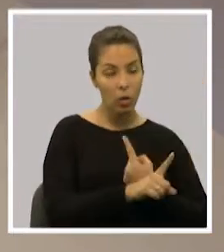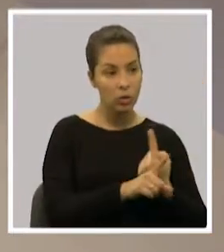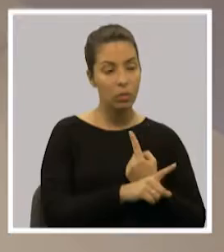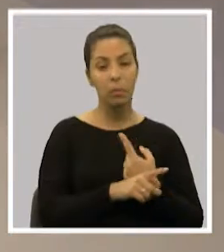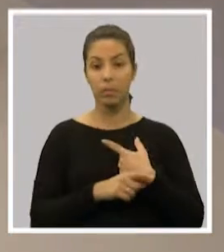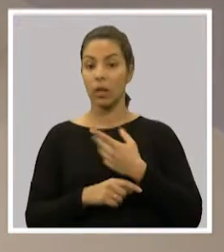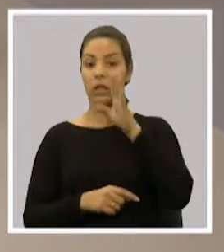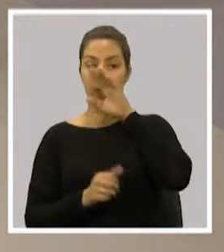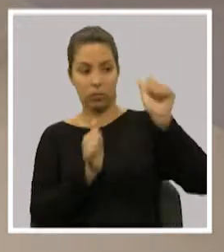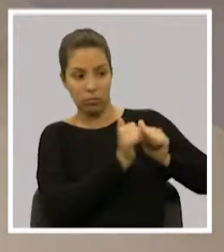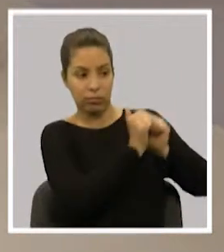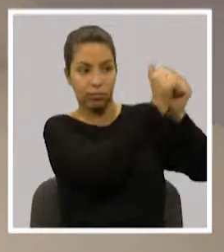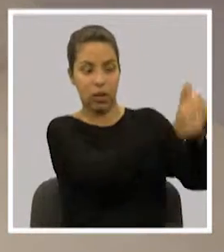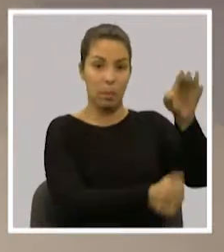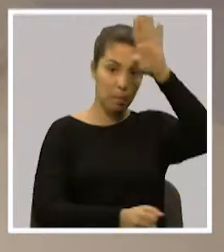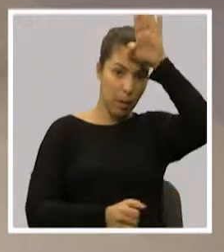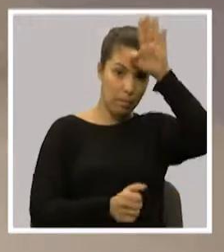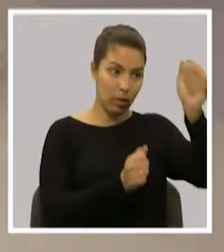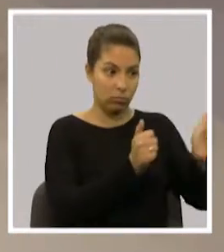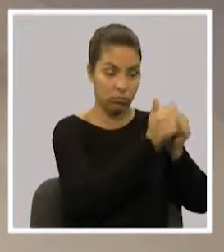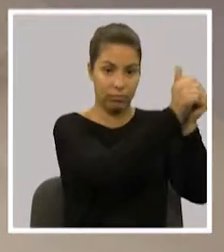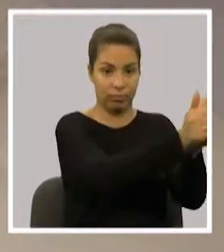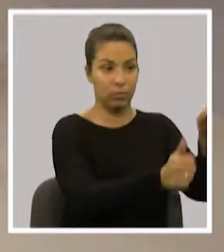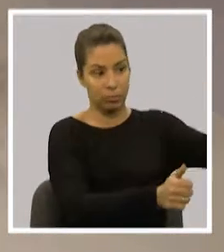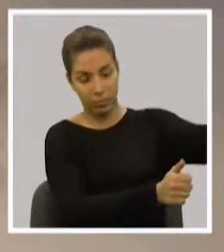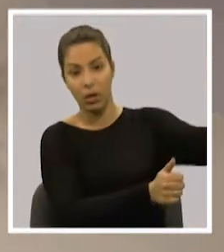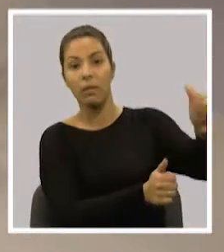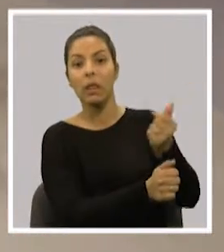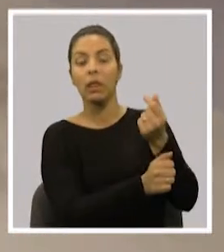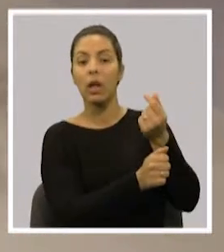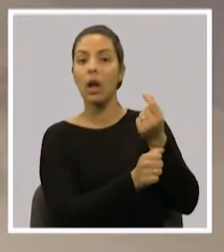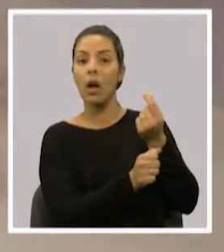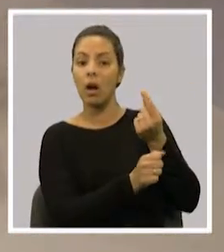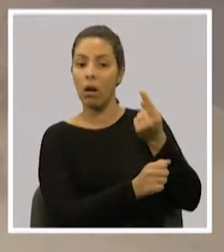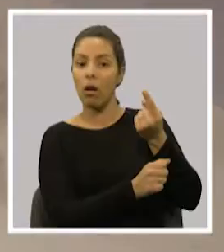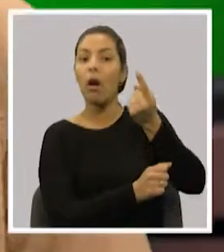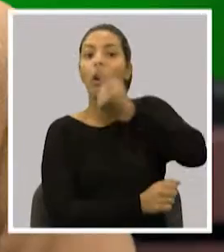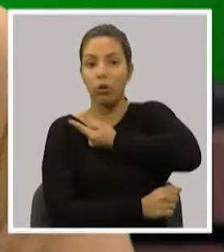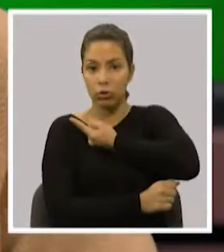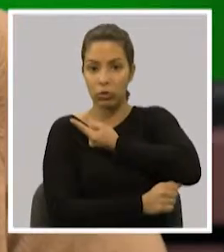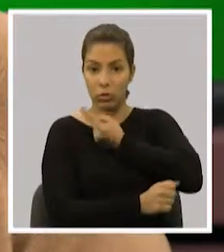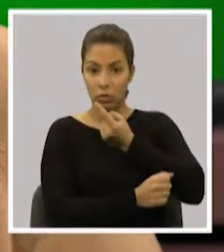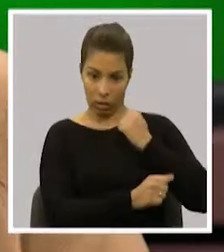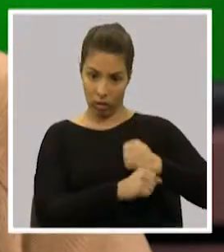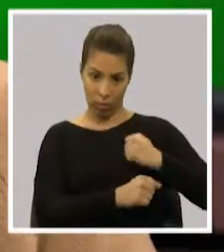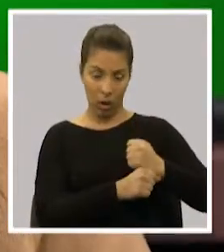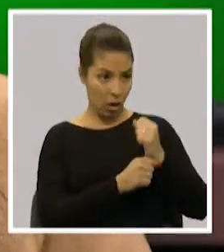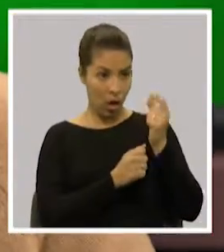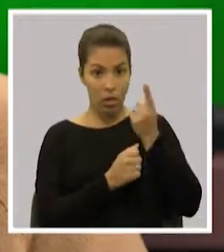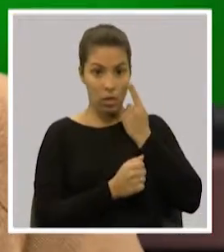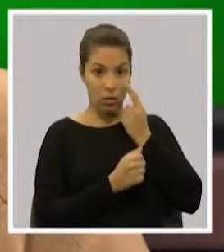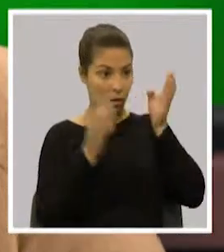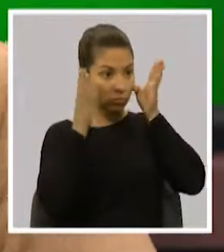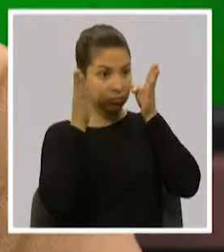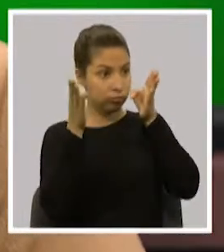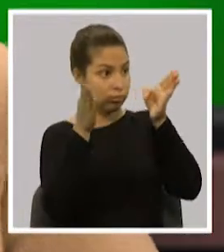que me é pedida. Portanto, se eu vou com o Papa a um determinado sítio, a minha missão, pelo menos eu vejo assim, é estar atenta a tudo o que se passa.